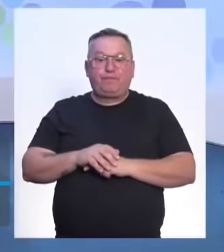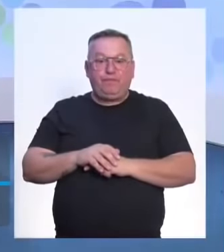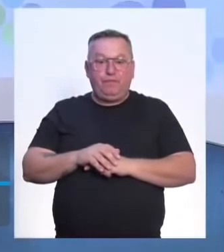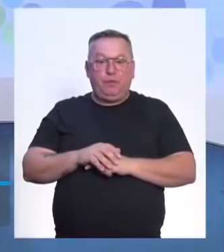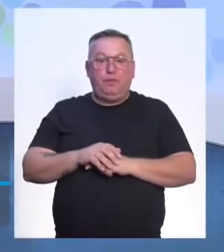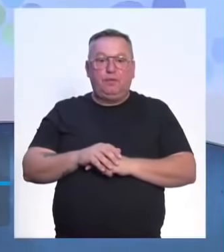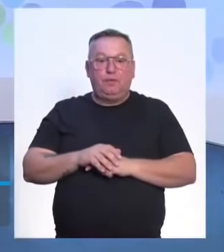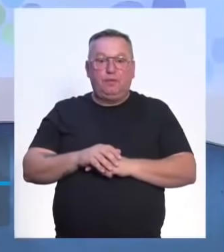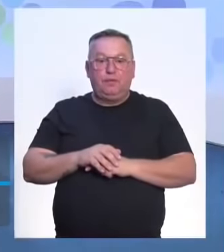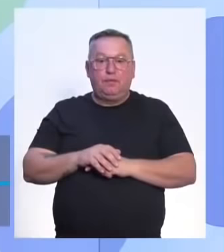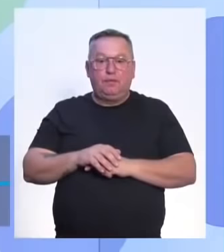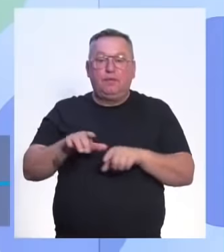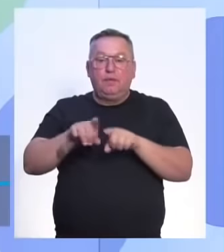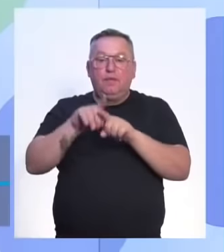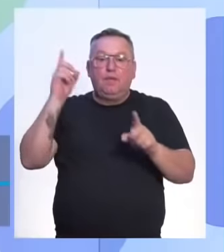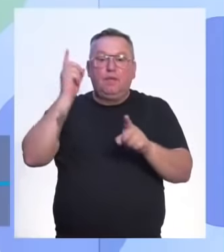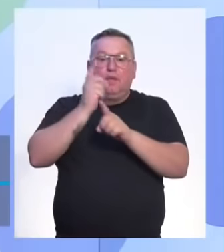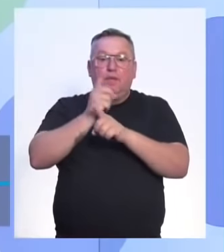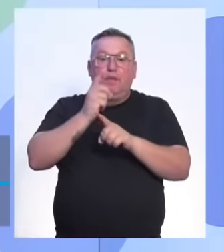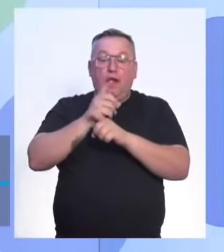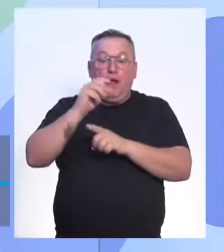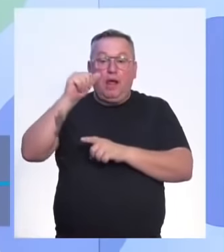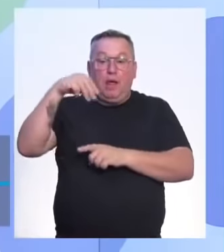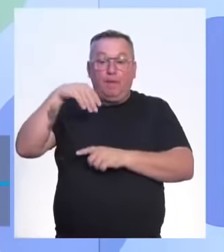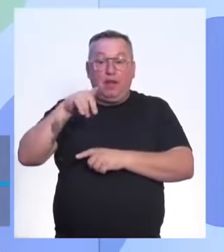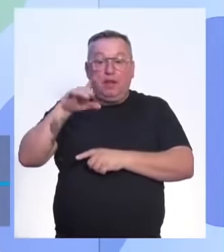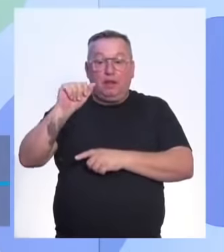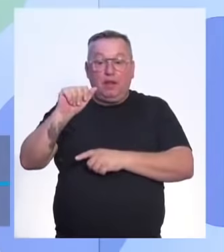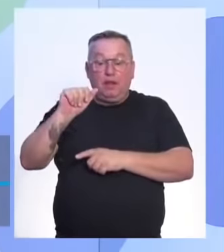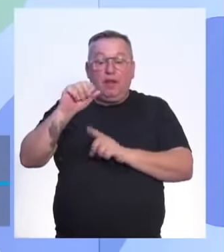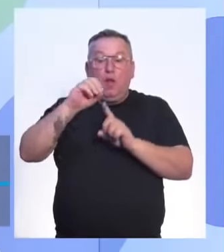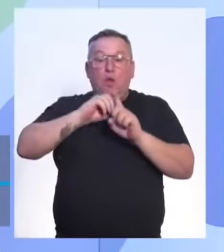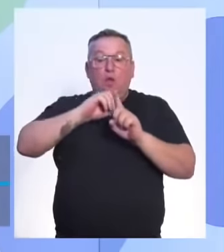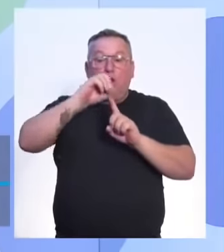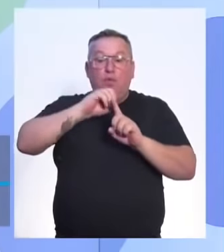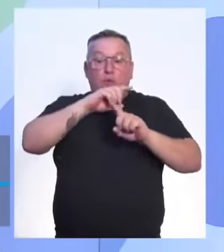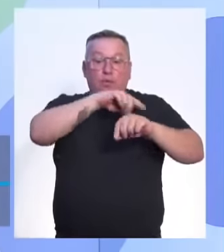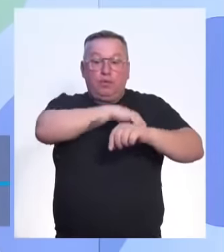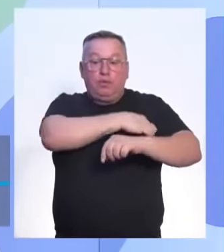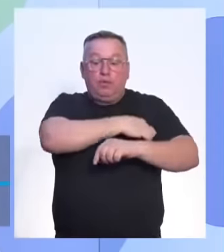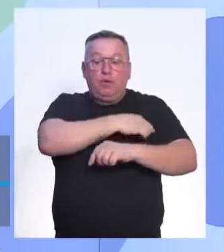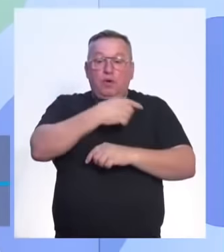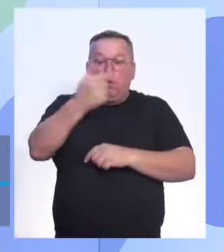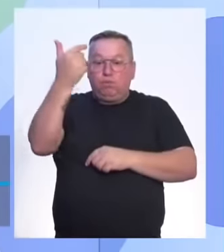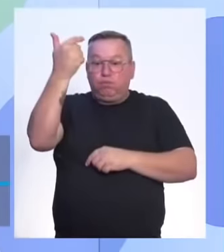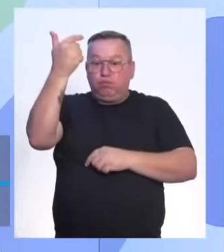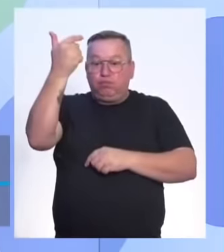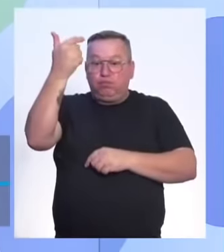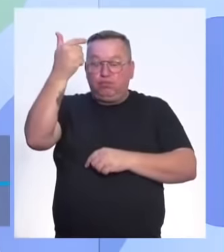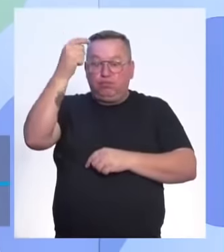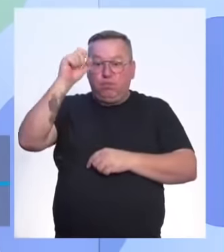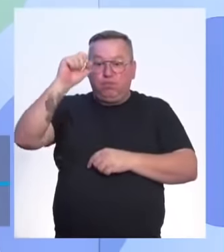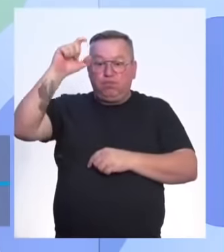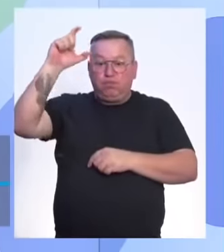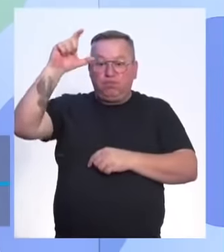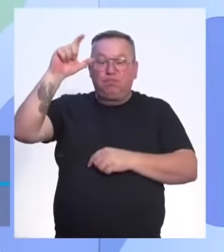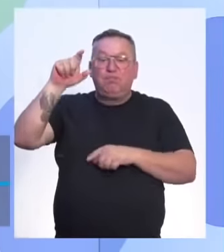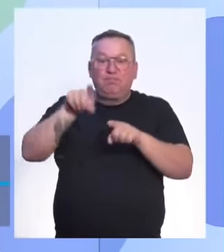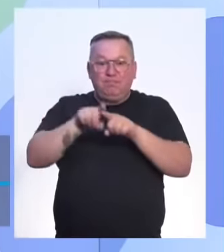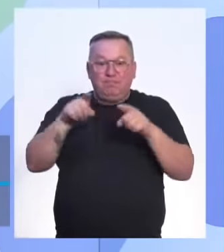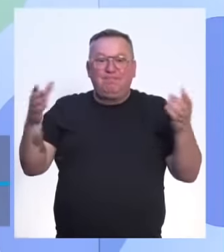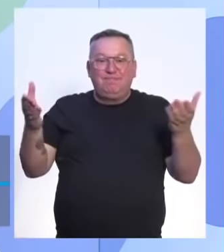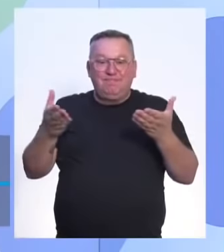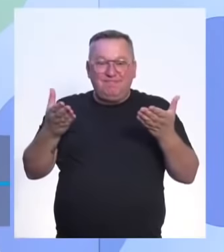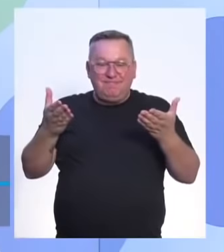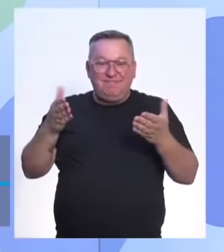legal mesmo. Legal. Aí encontrei, por exemplo, a Amanda, no termômetro. Termômetro, boa. Que é muito utilizado. E objeto importante, né?